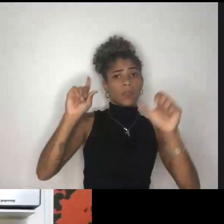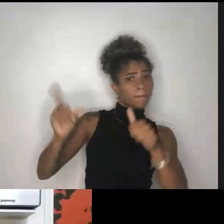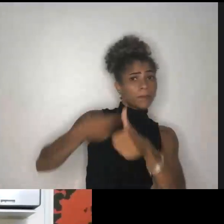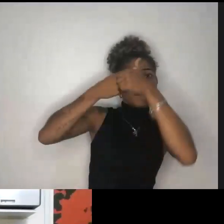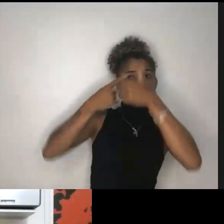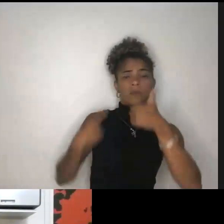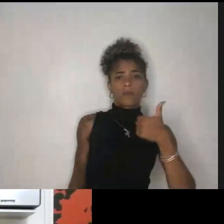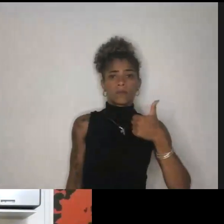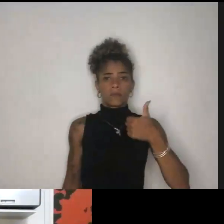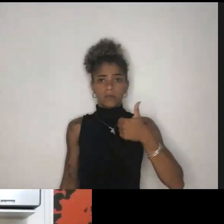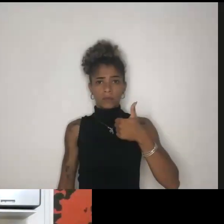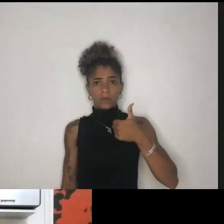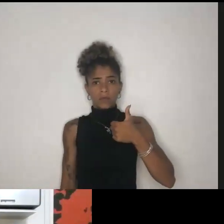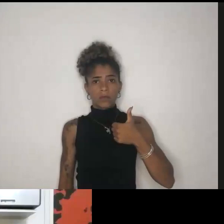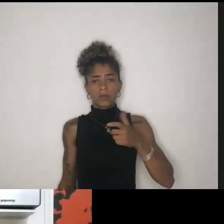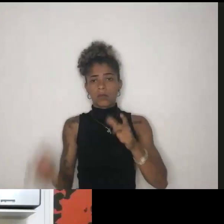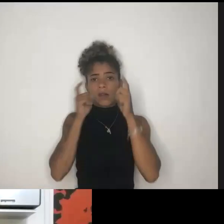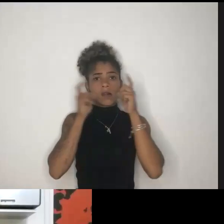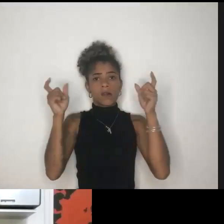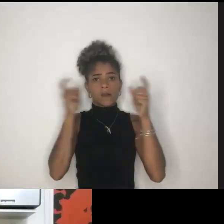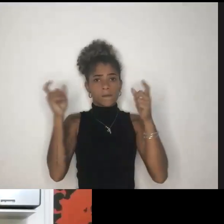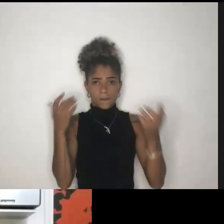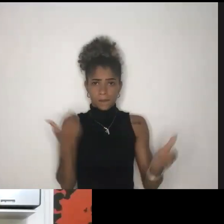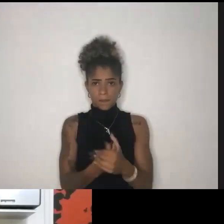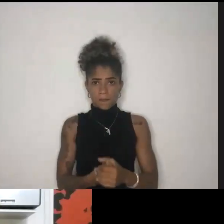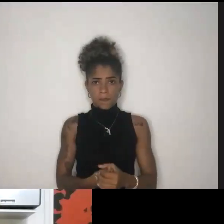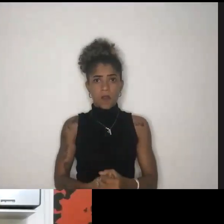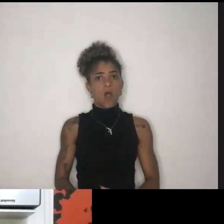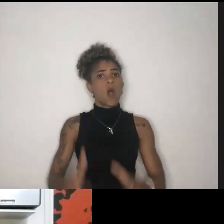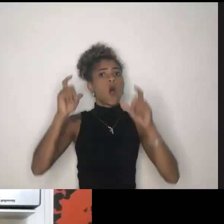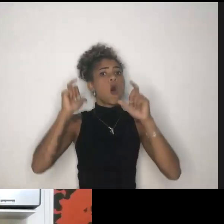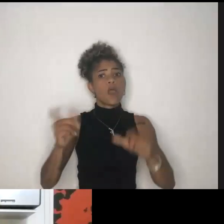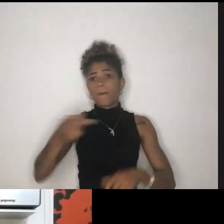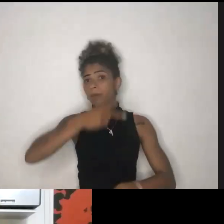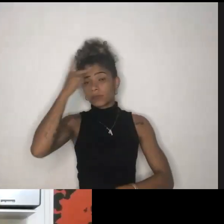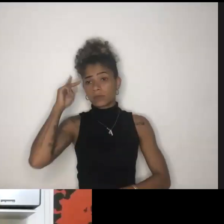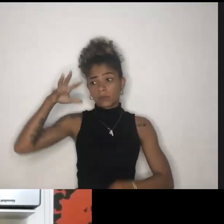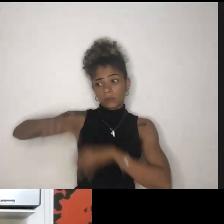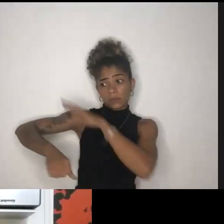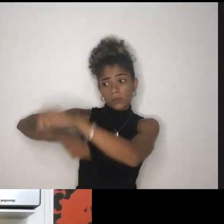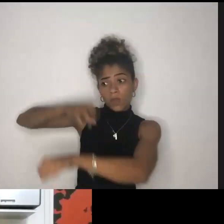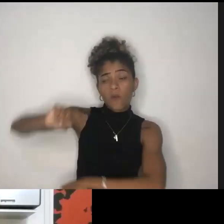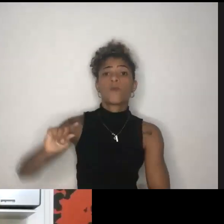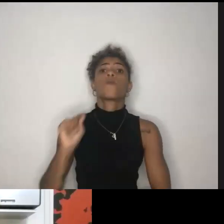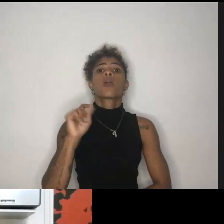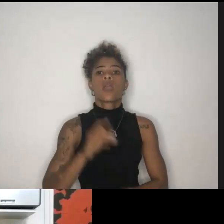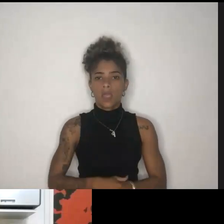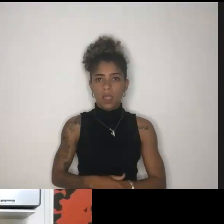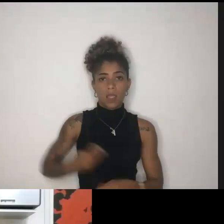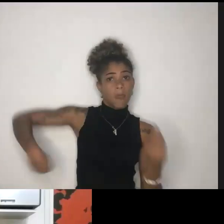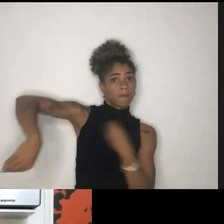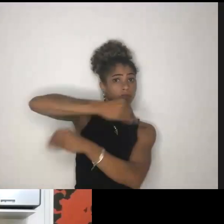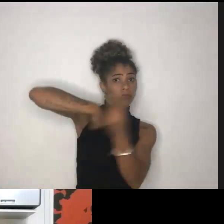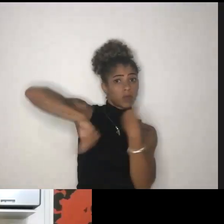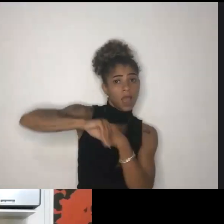eu me chamo atenção muito isso é assim Onde é que estão os coletores ele coleta o que é mistura não